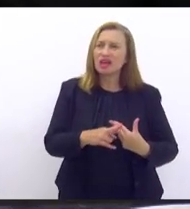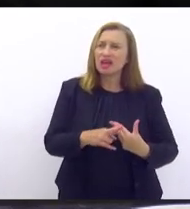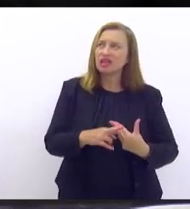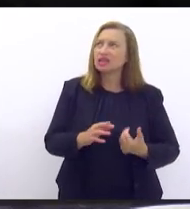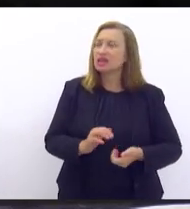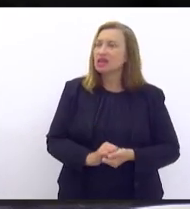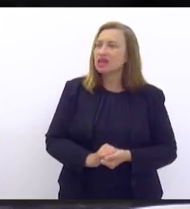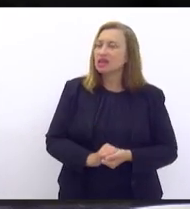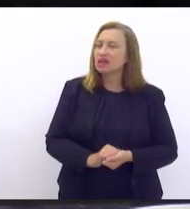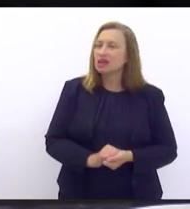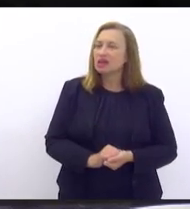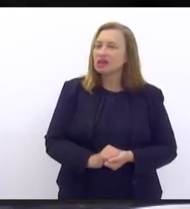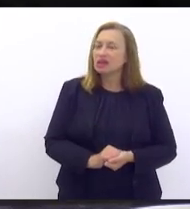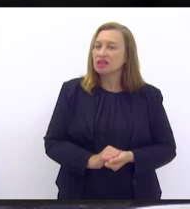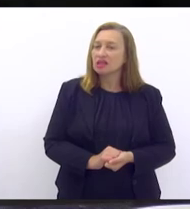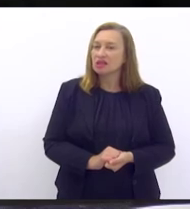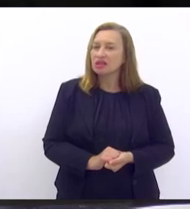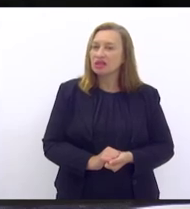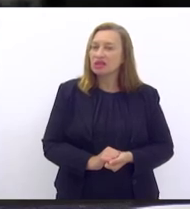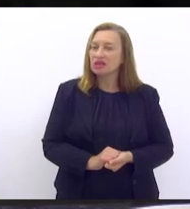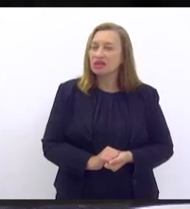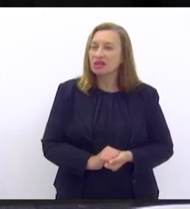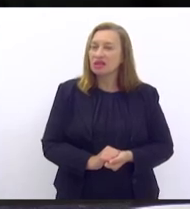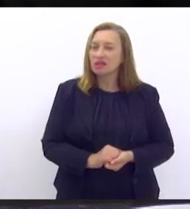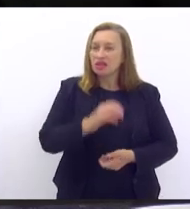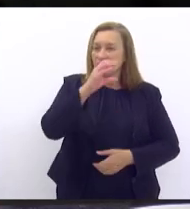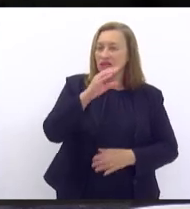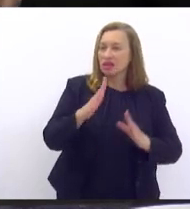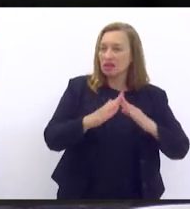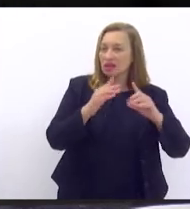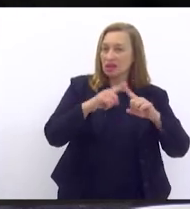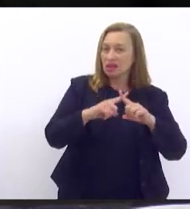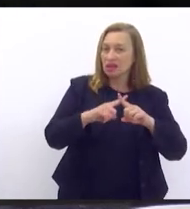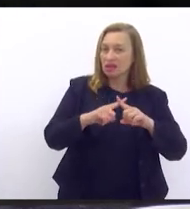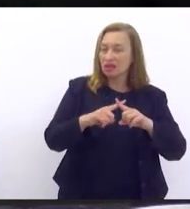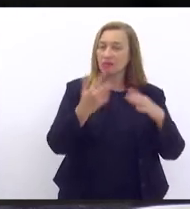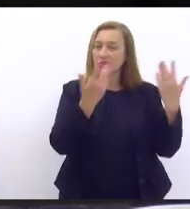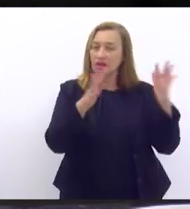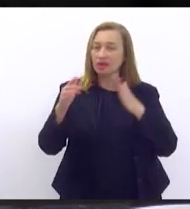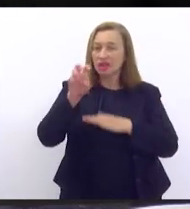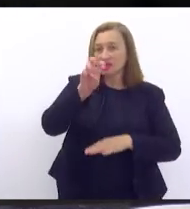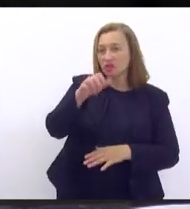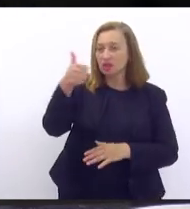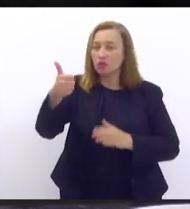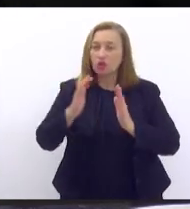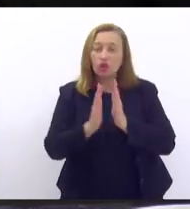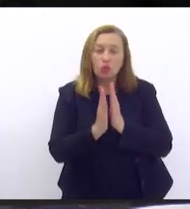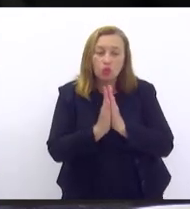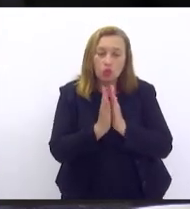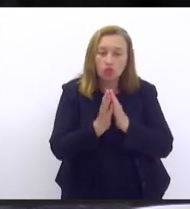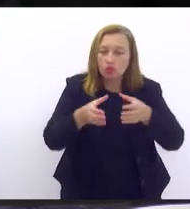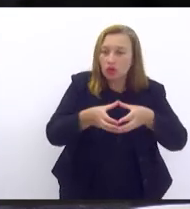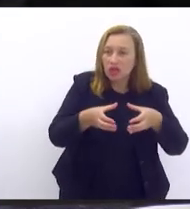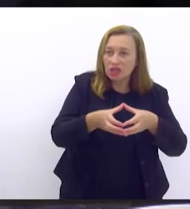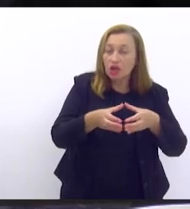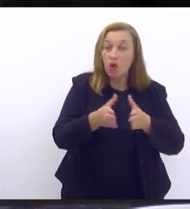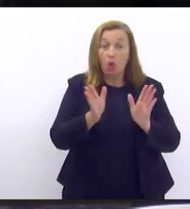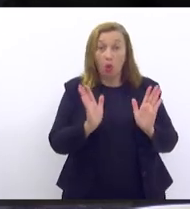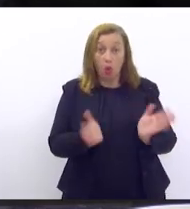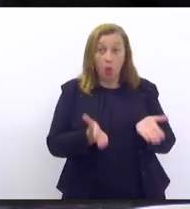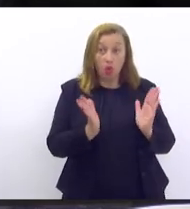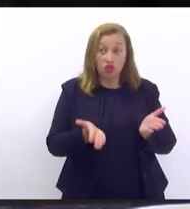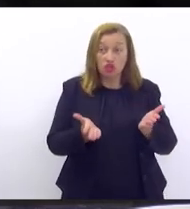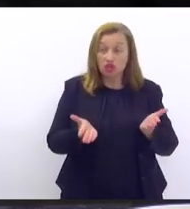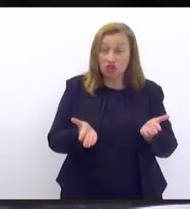ela, este carismático que celebra os 51 anos, que reza no grupo de oração, pendurará hoje, a partir